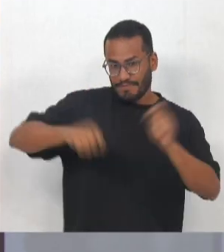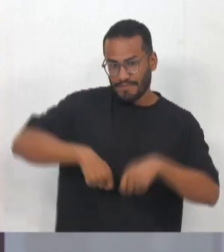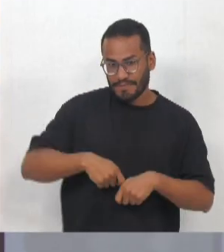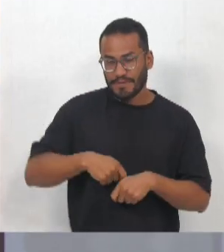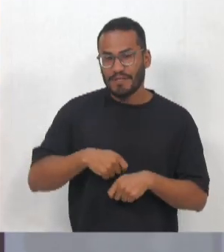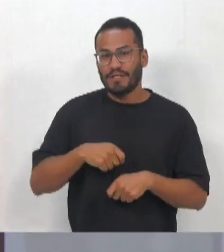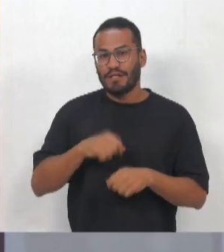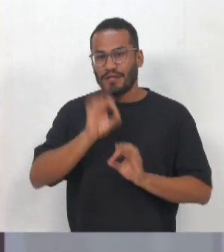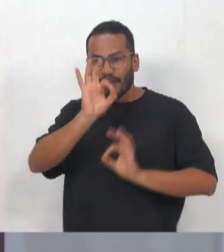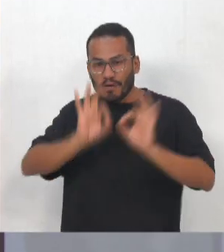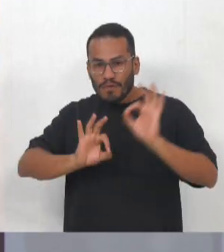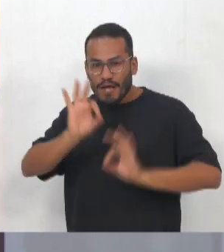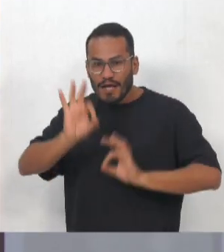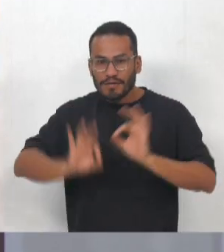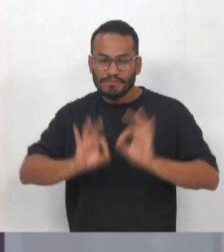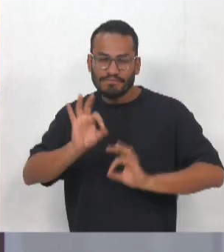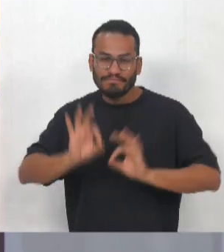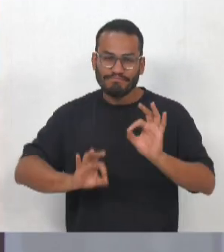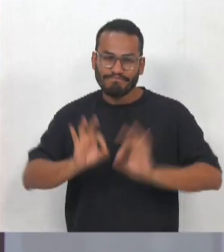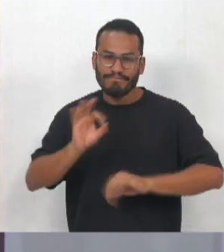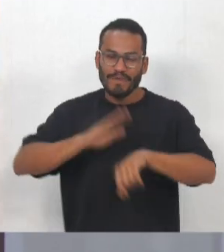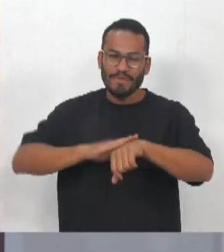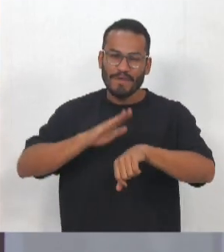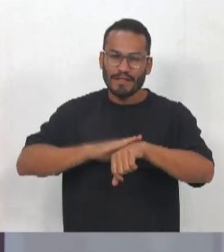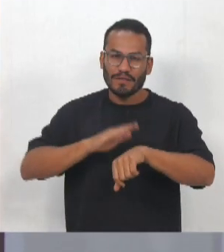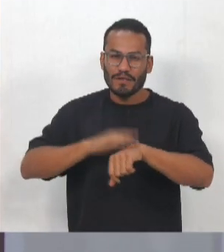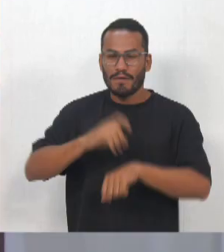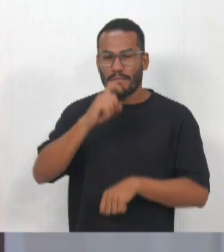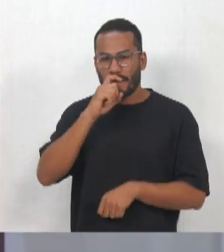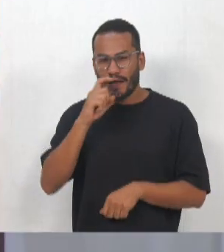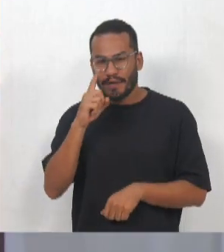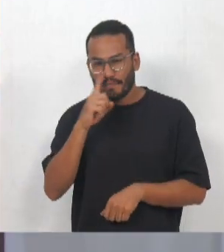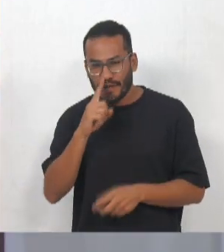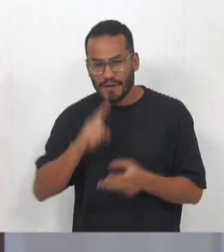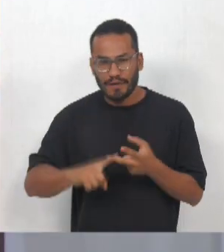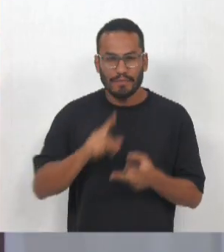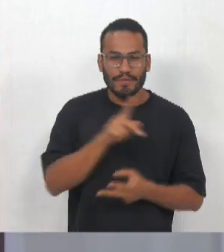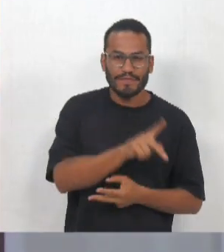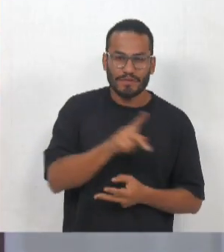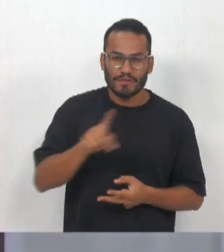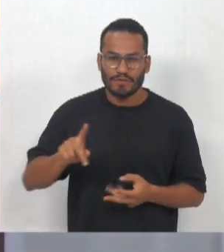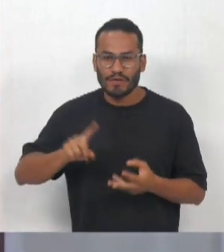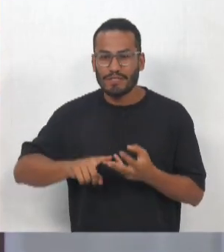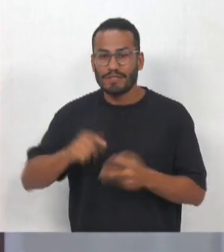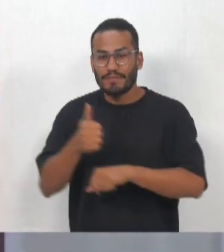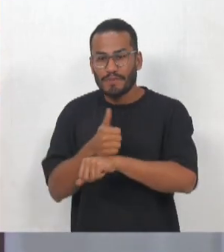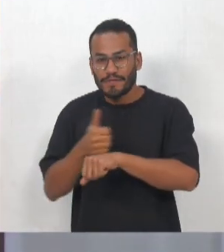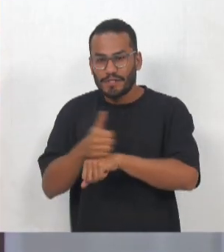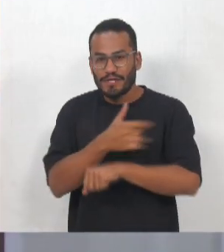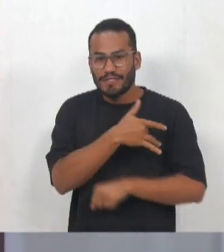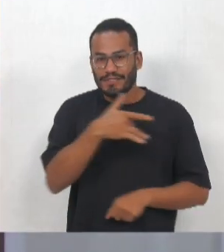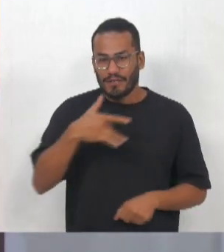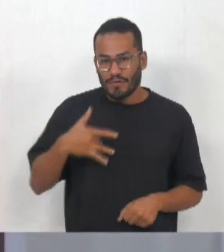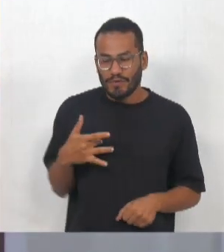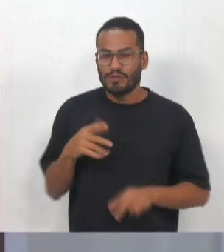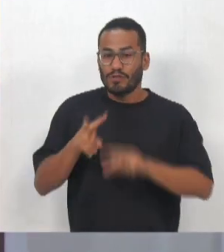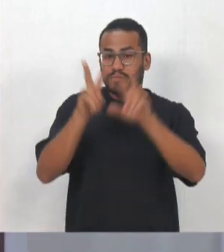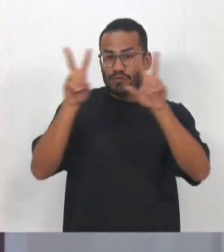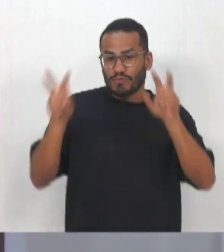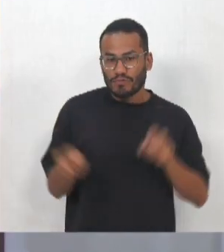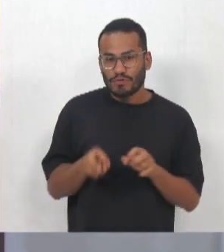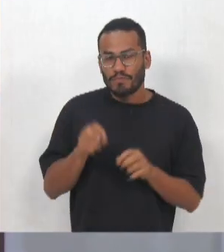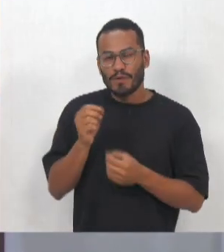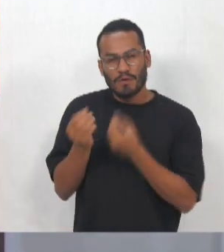sejam regularmente feitas por pais, professores e profissionais de saúde sobre os